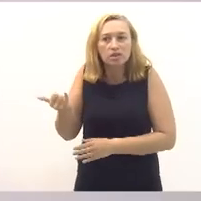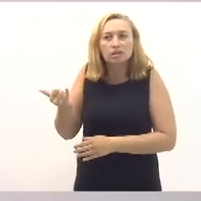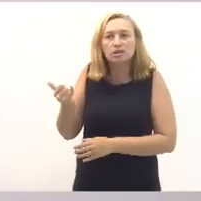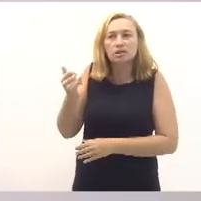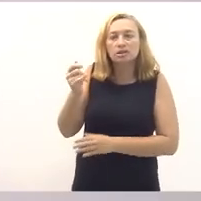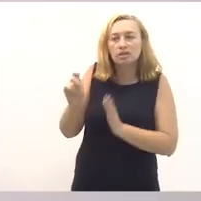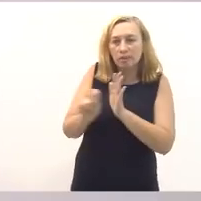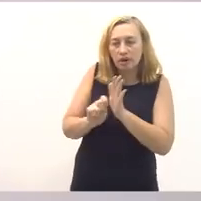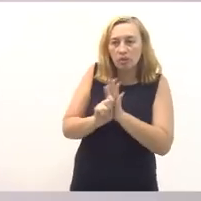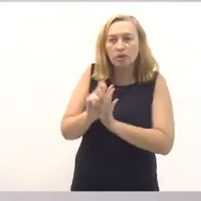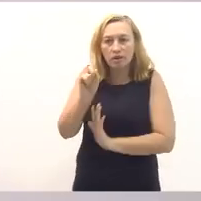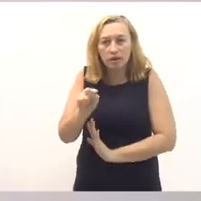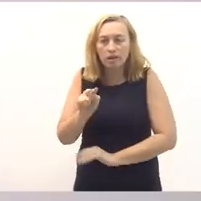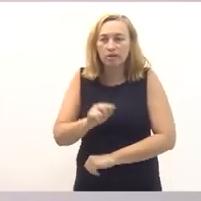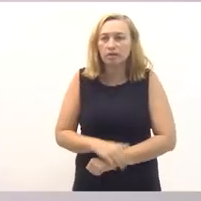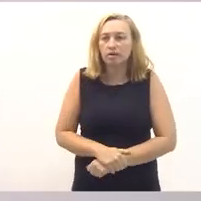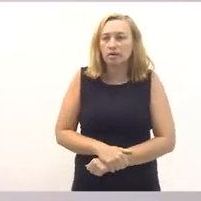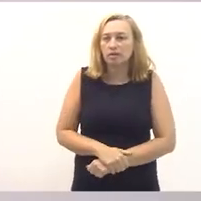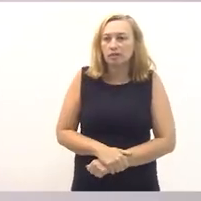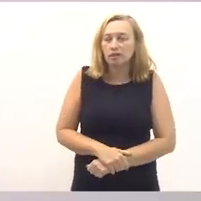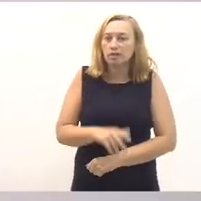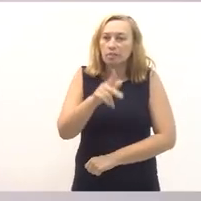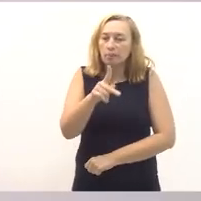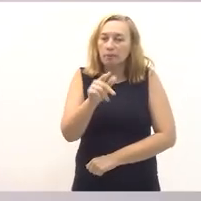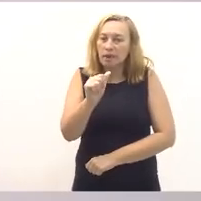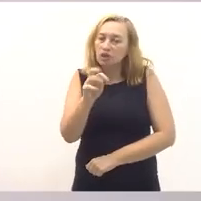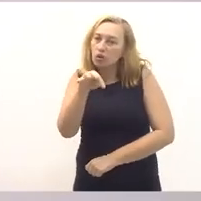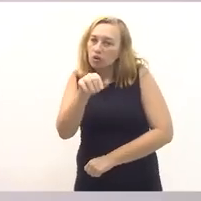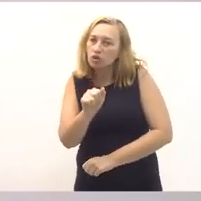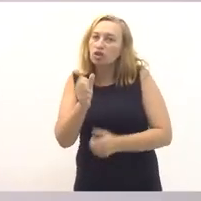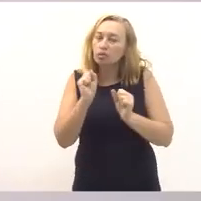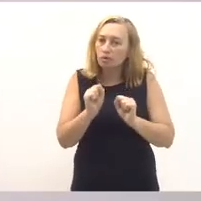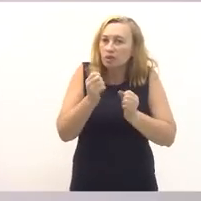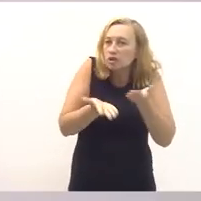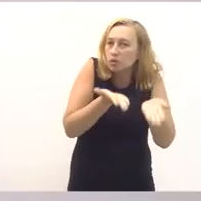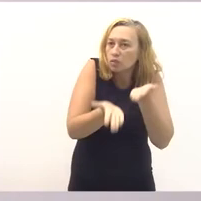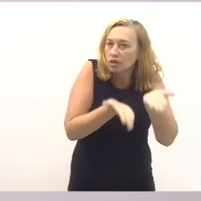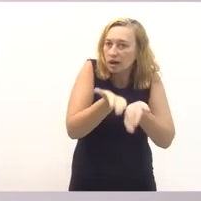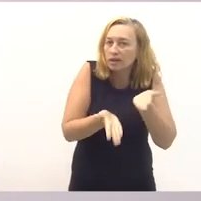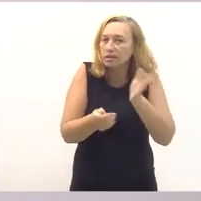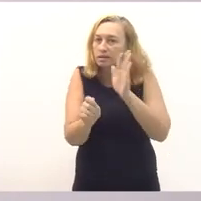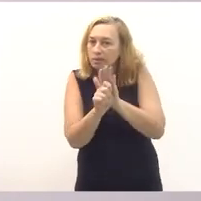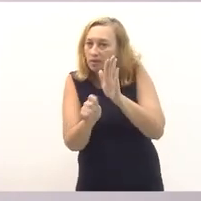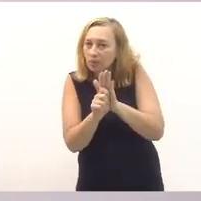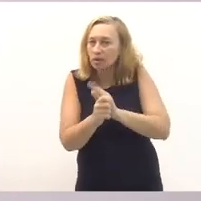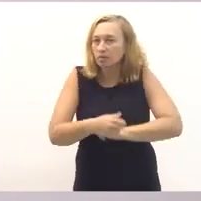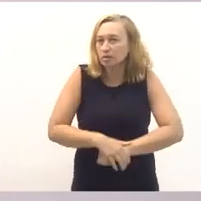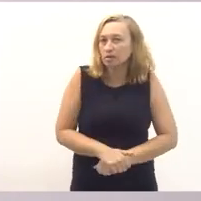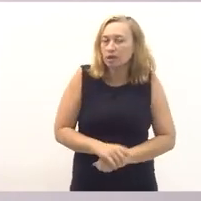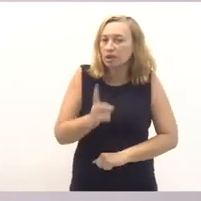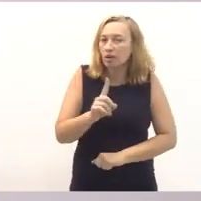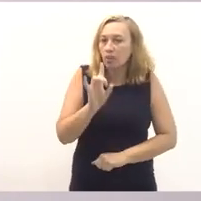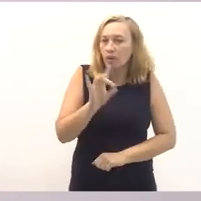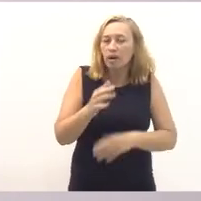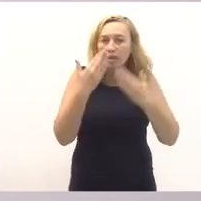apresentar na as patologias no qual podem ser tratadas através da maconha não é apresentada isso pra